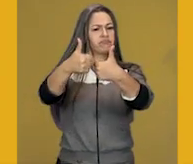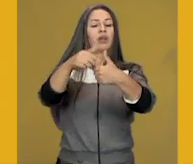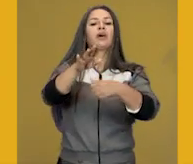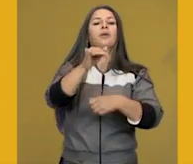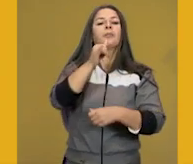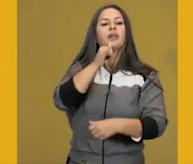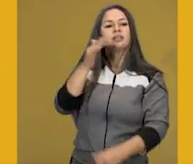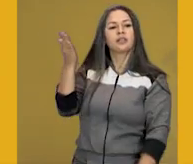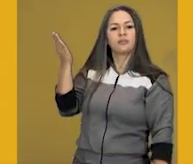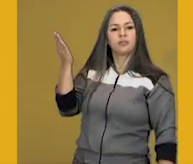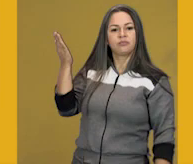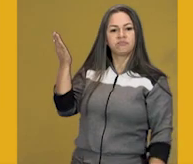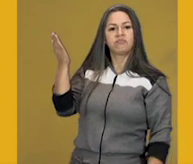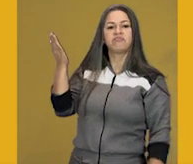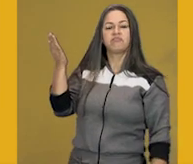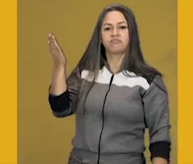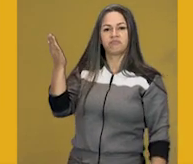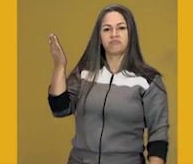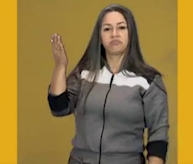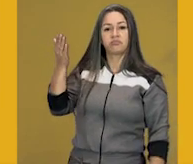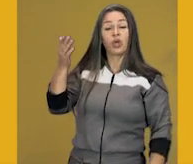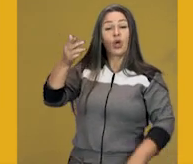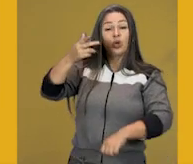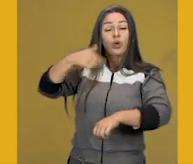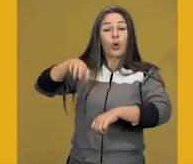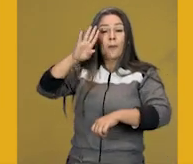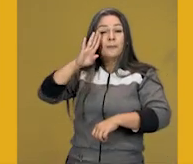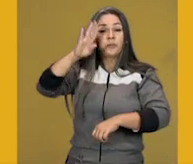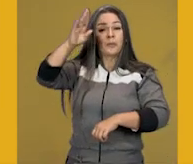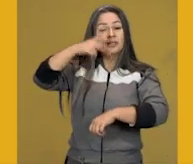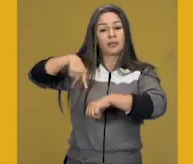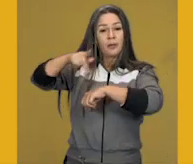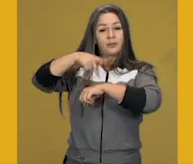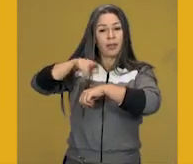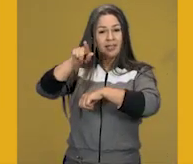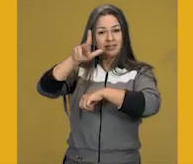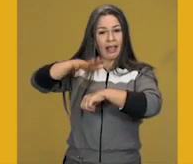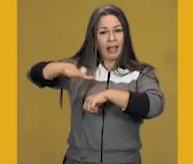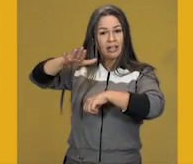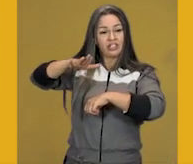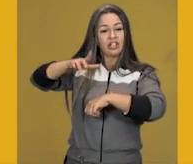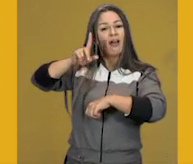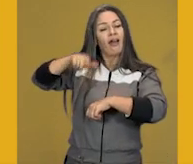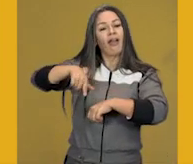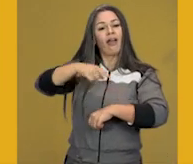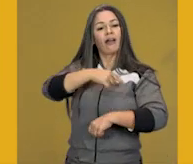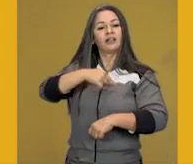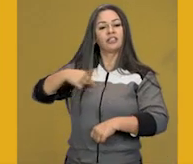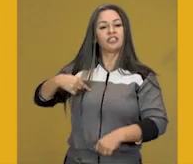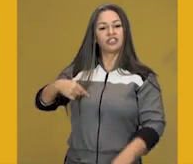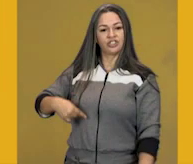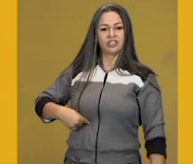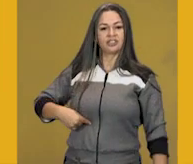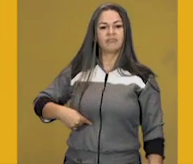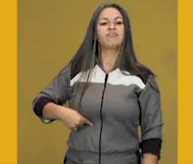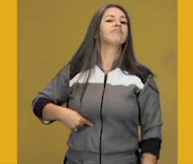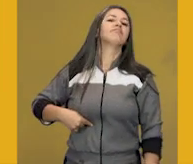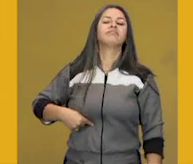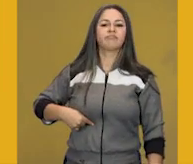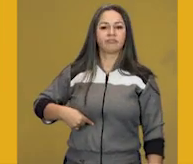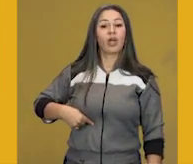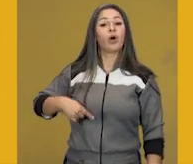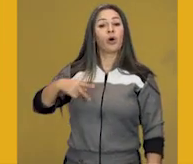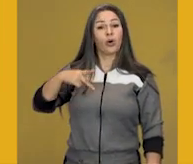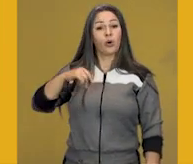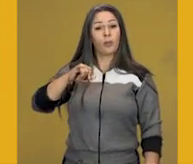PIB. Ela compete já quase que lado a lado com os Estados Unidos como maior economia